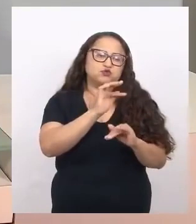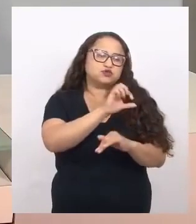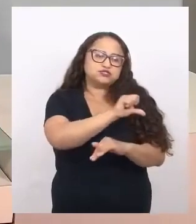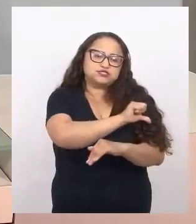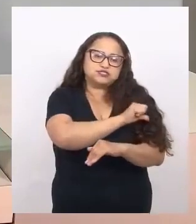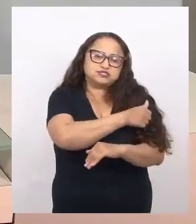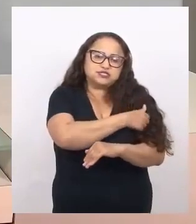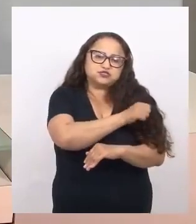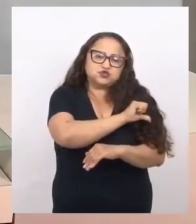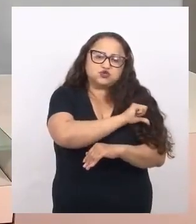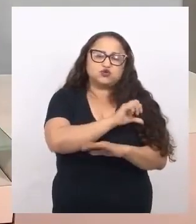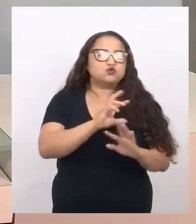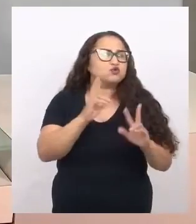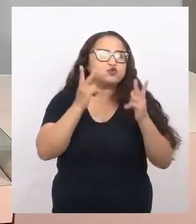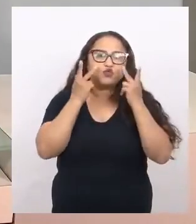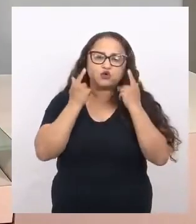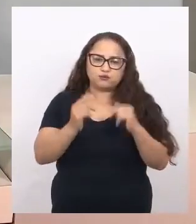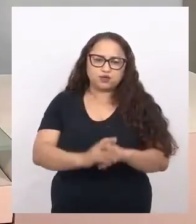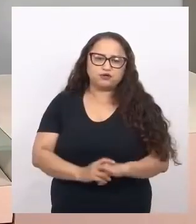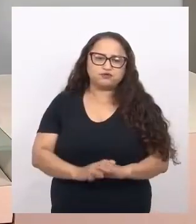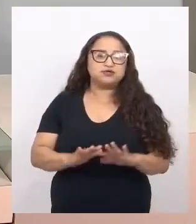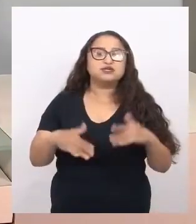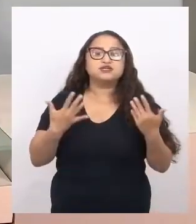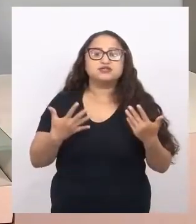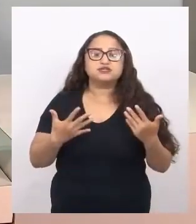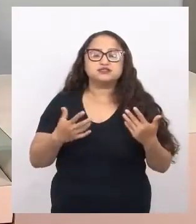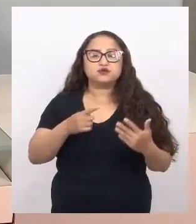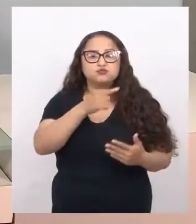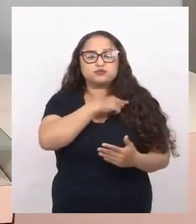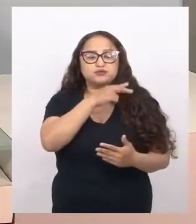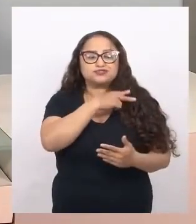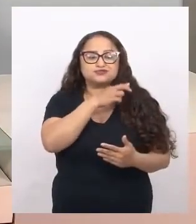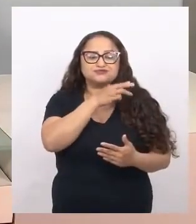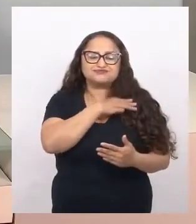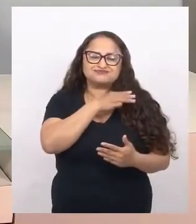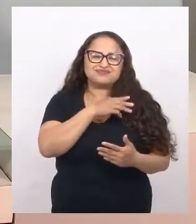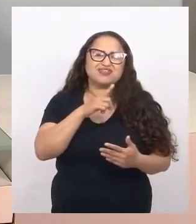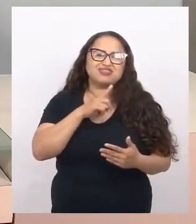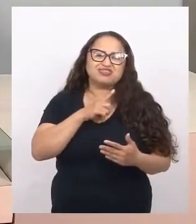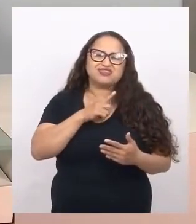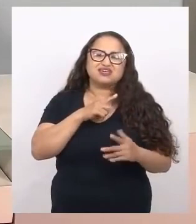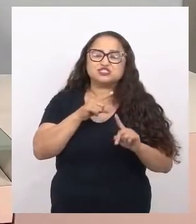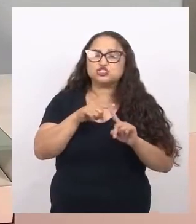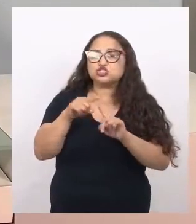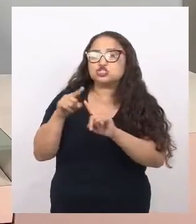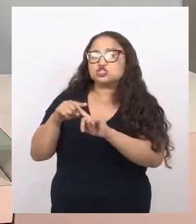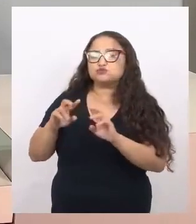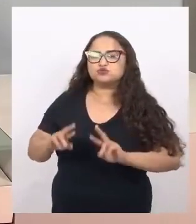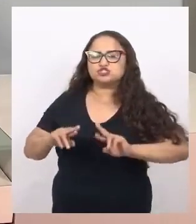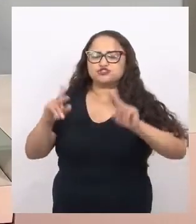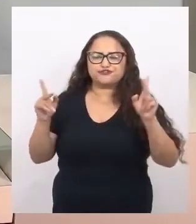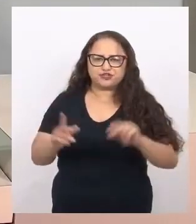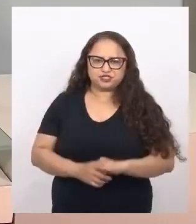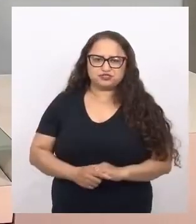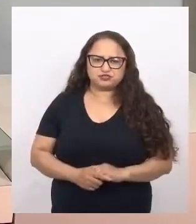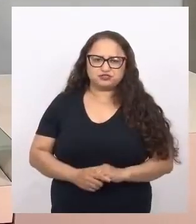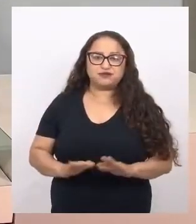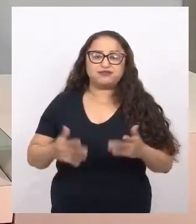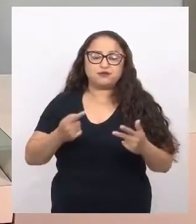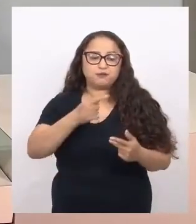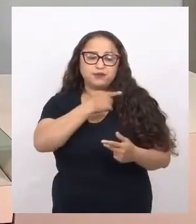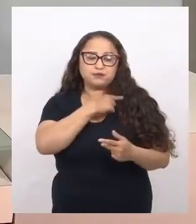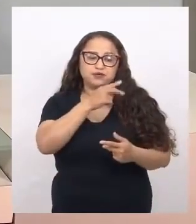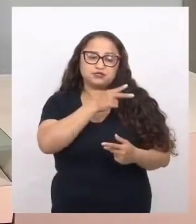aí do ensino médio tem um monte de especificidades. Então, vocês fizeram a coleta para a primeira e para a terceira